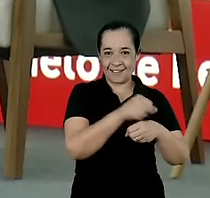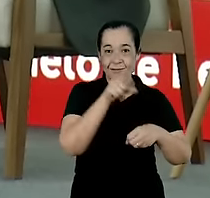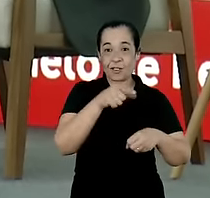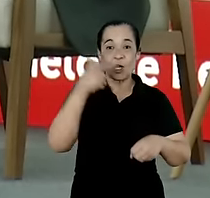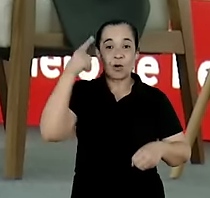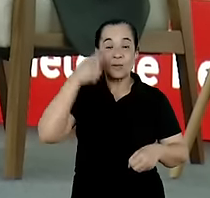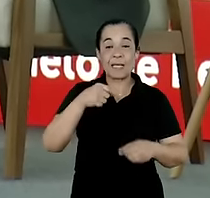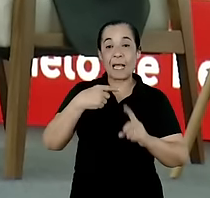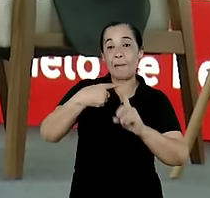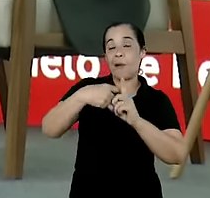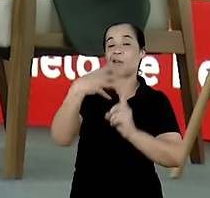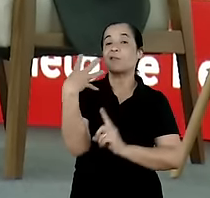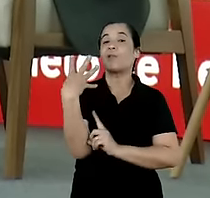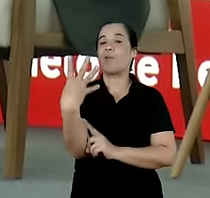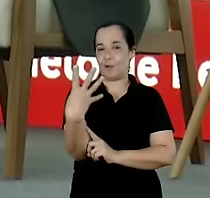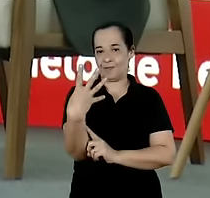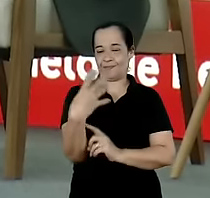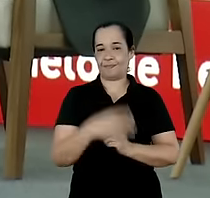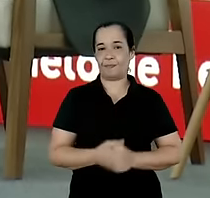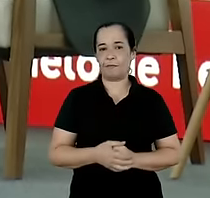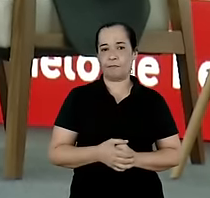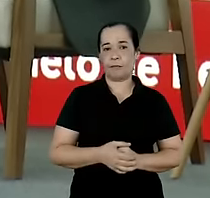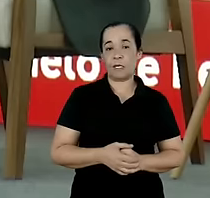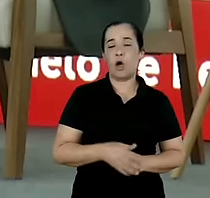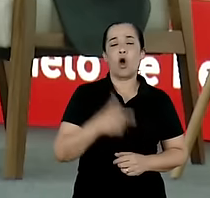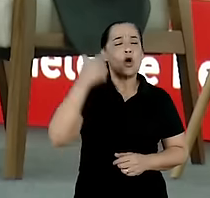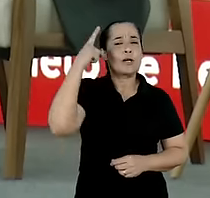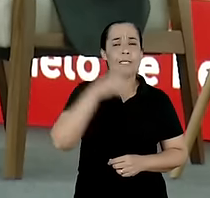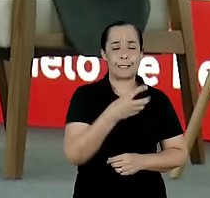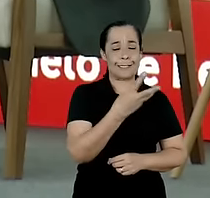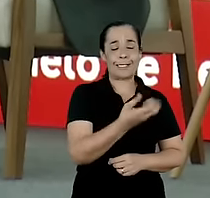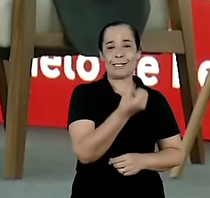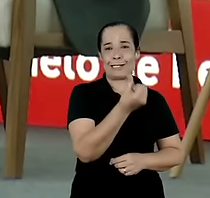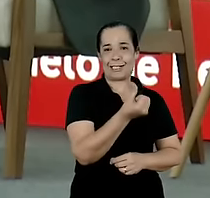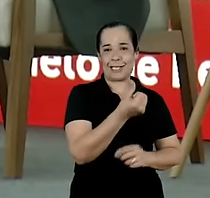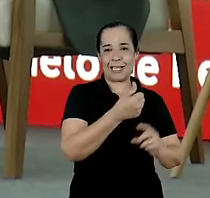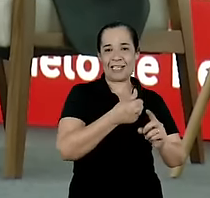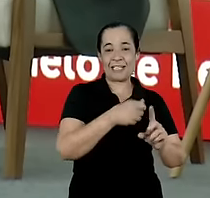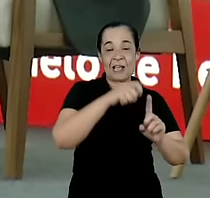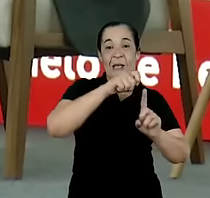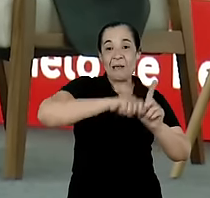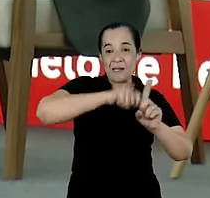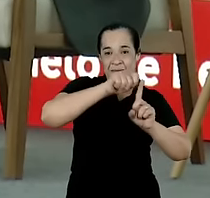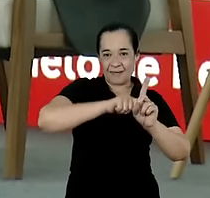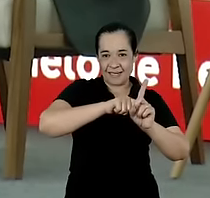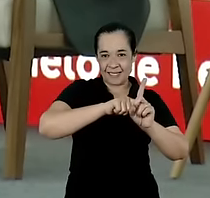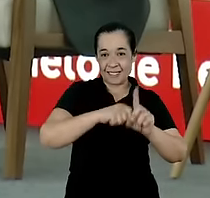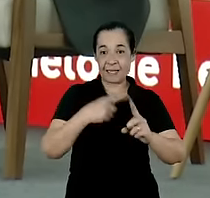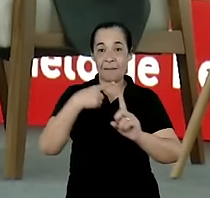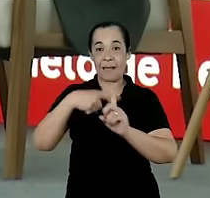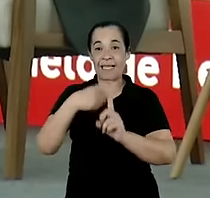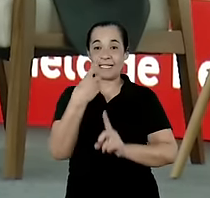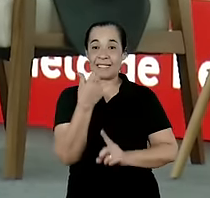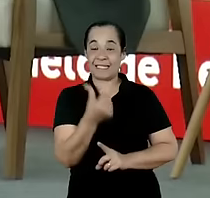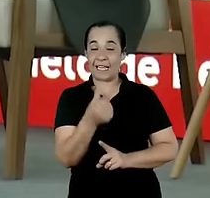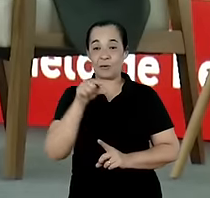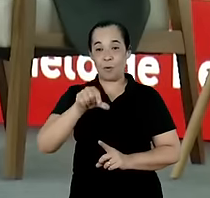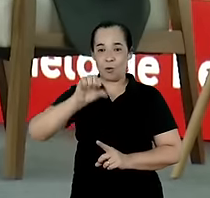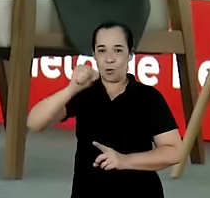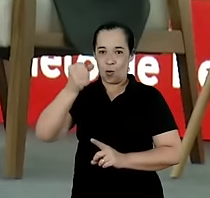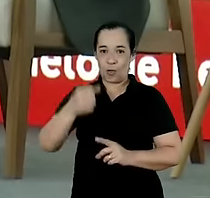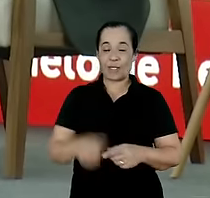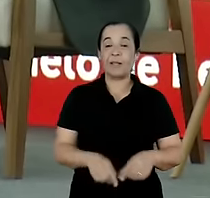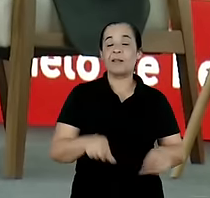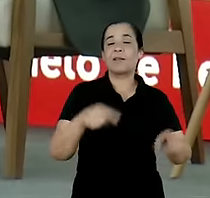que o Felipe falou segura 36 meses na média você ganha CDI + 6,8 e se você segura 5 anos você ganha CD e mais 12